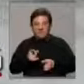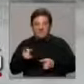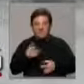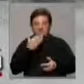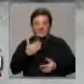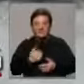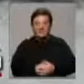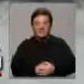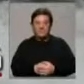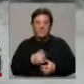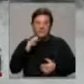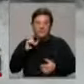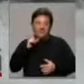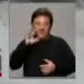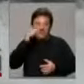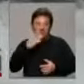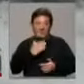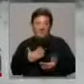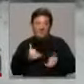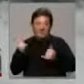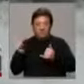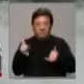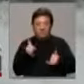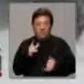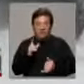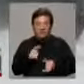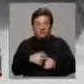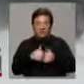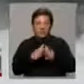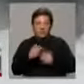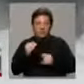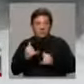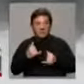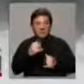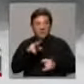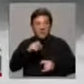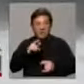A tempestade dirige-se para leste, os estados a norte serão os mais atingidos.